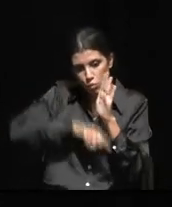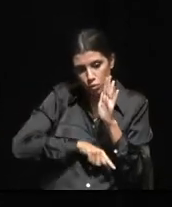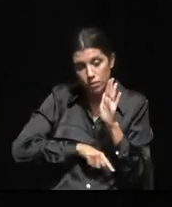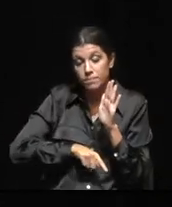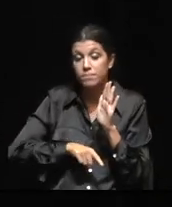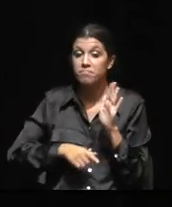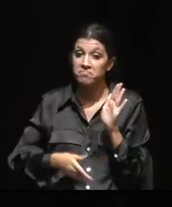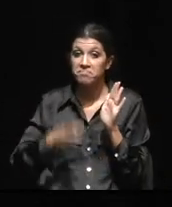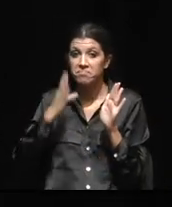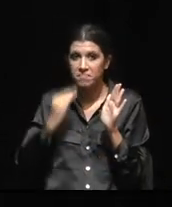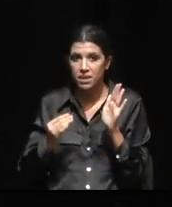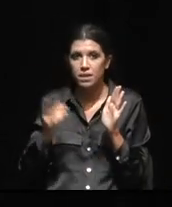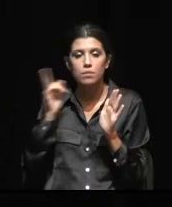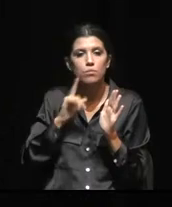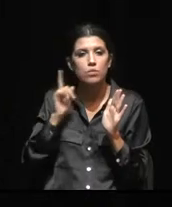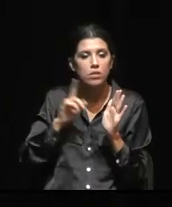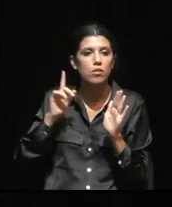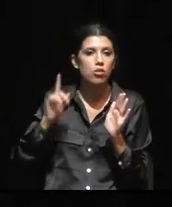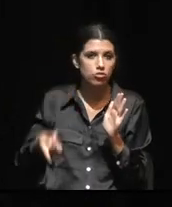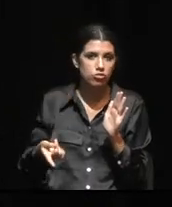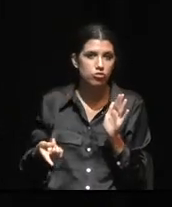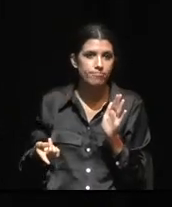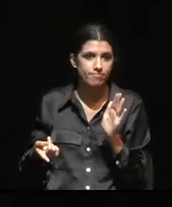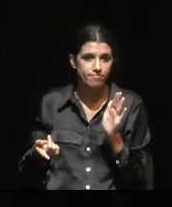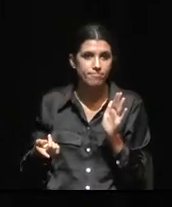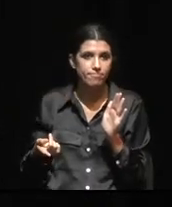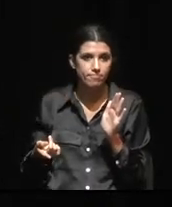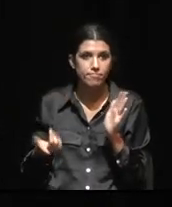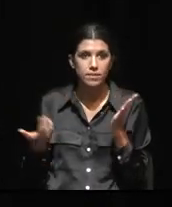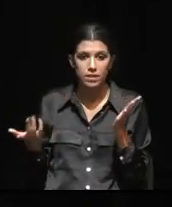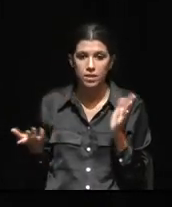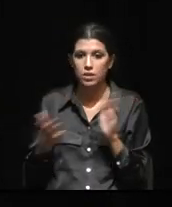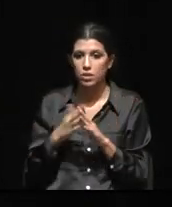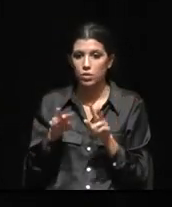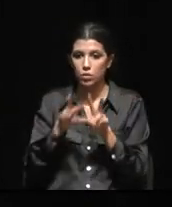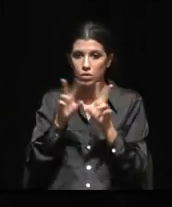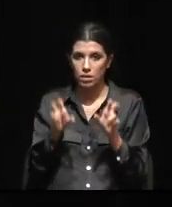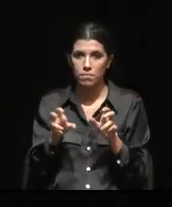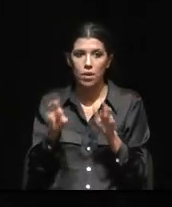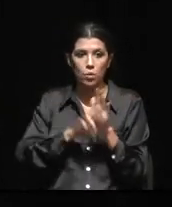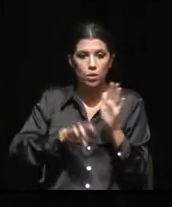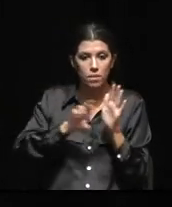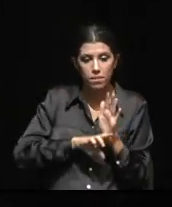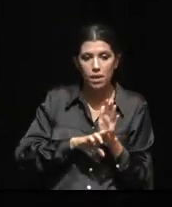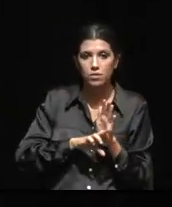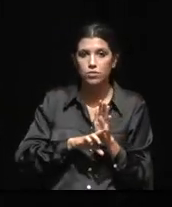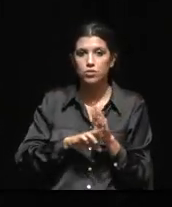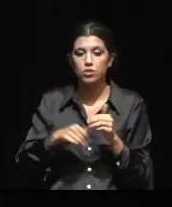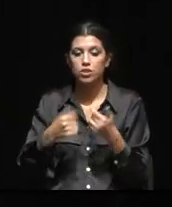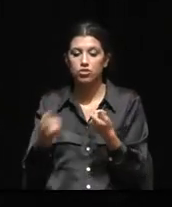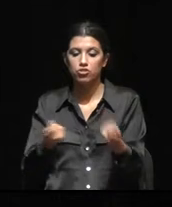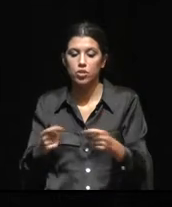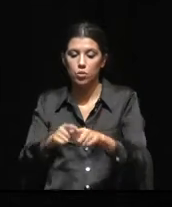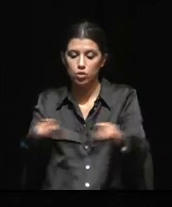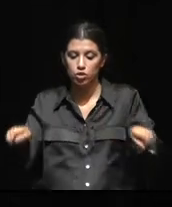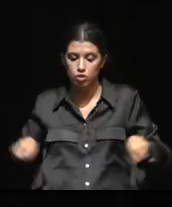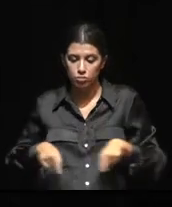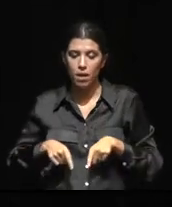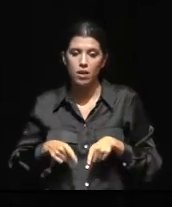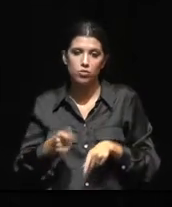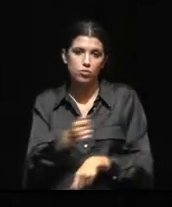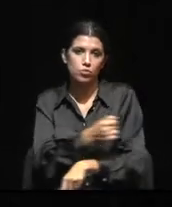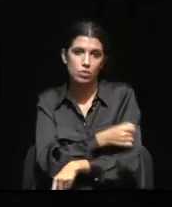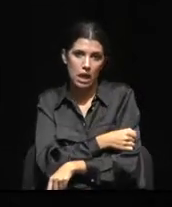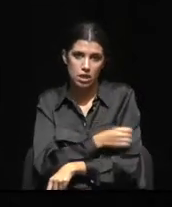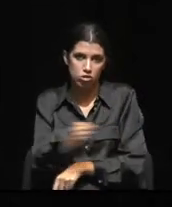parece que é relevante não só nesta questão do regulamento de atribuição e gestão de espaços não habitacionais nos bairros municipais